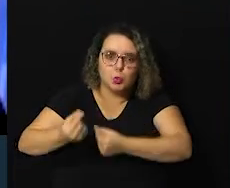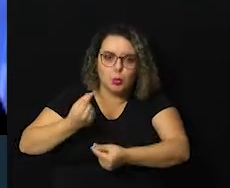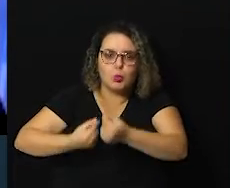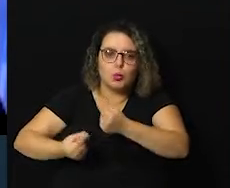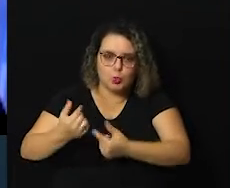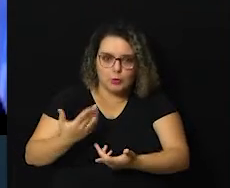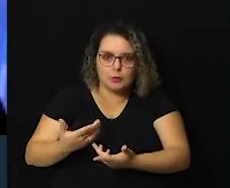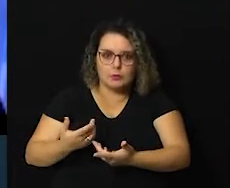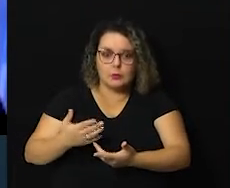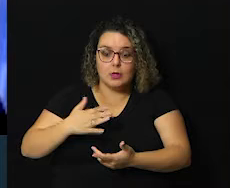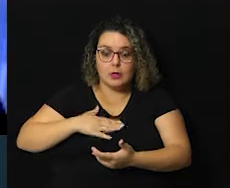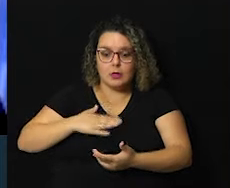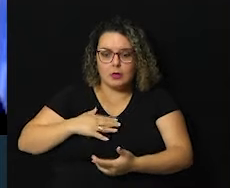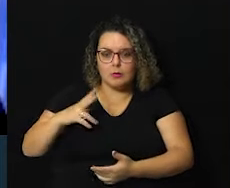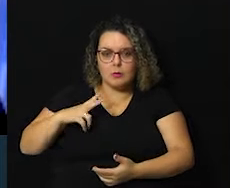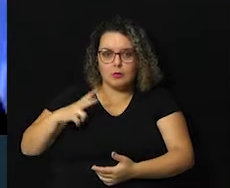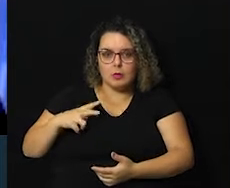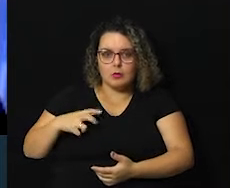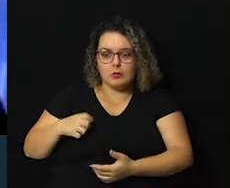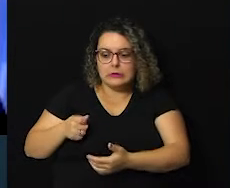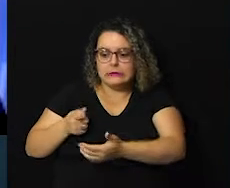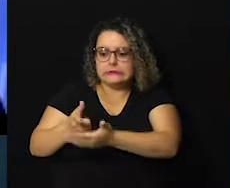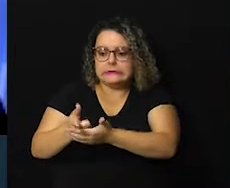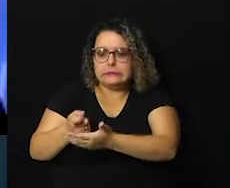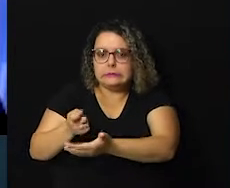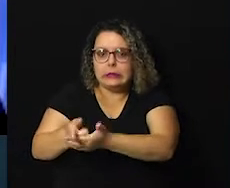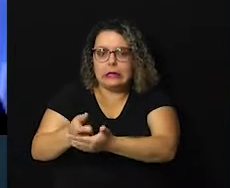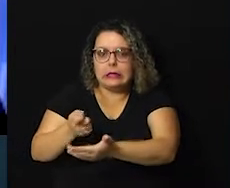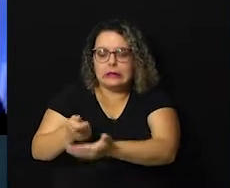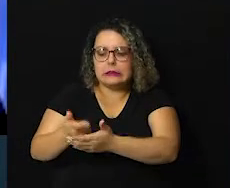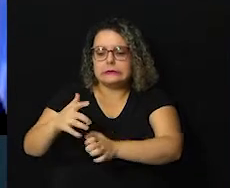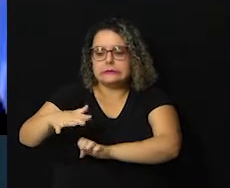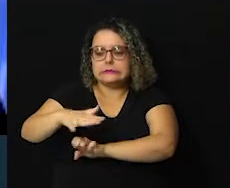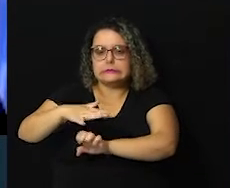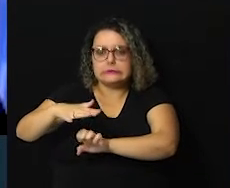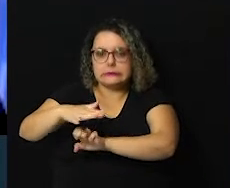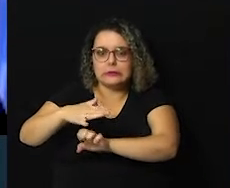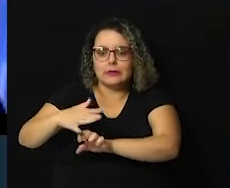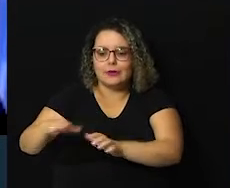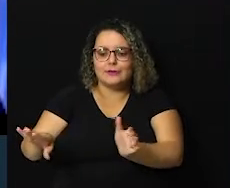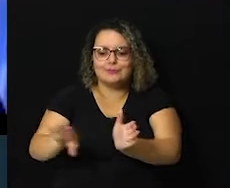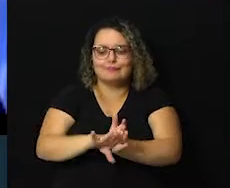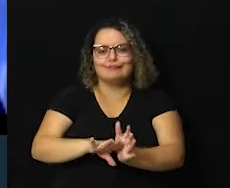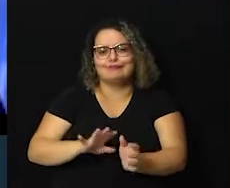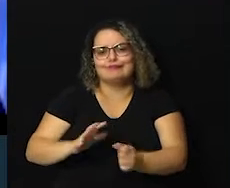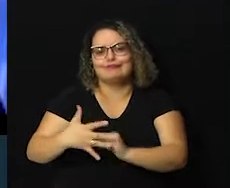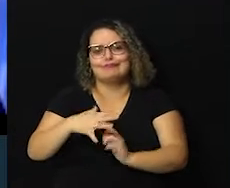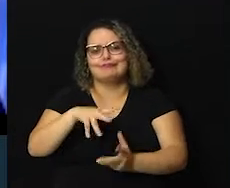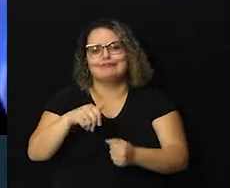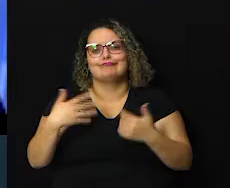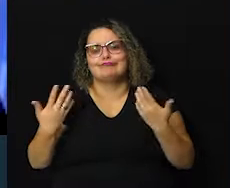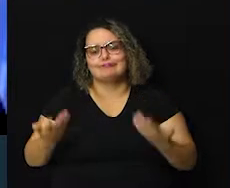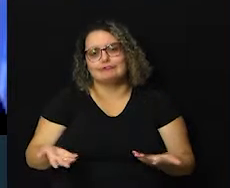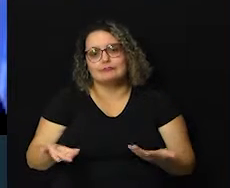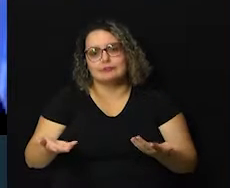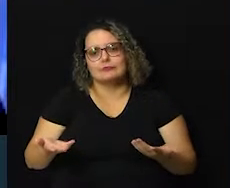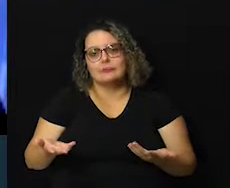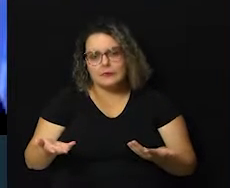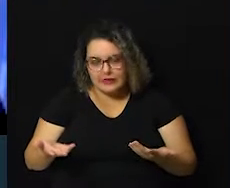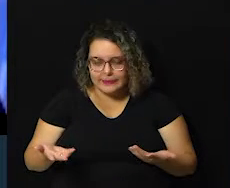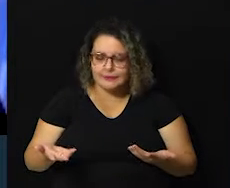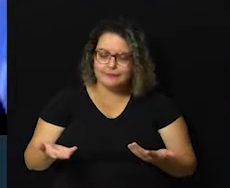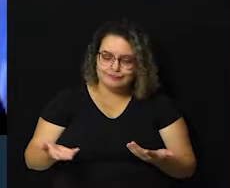realmente ainda bootstrapping colocando o dinheiro meu e investindo o dinheiro meu fazendo uma coisa de colar quando veio a pandemia então